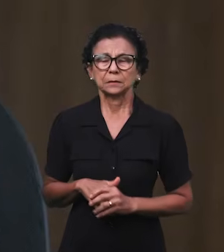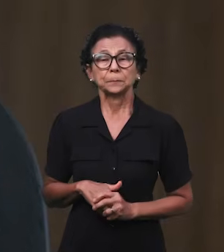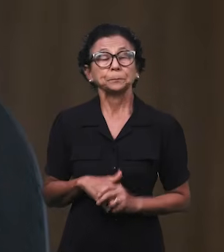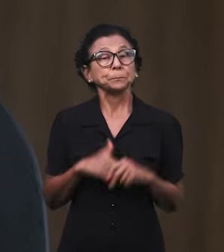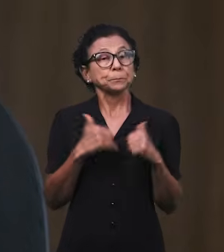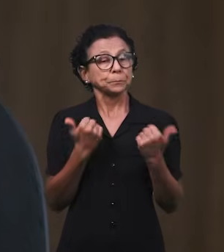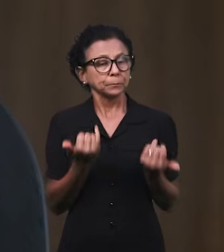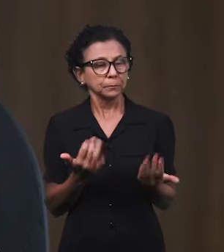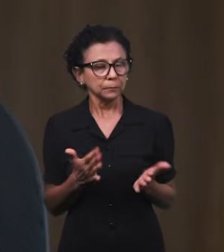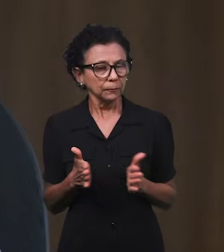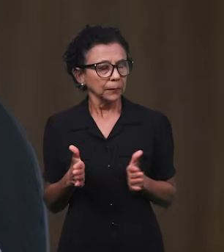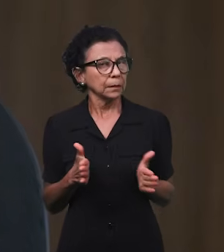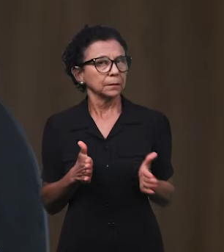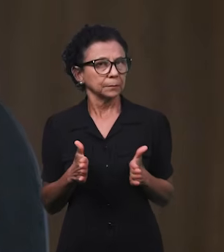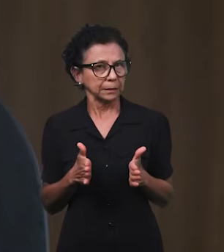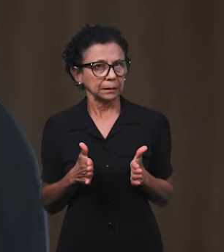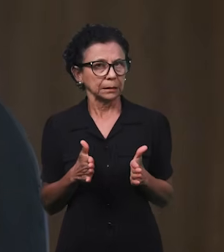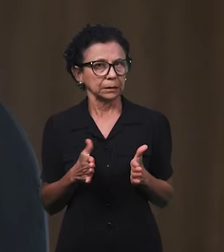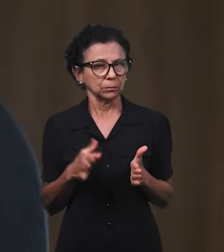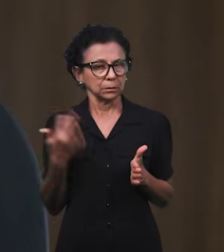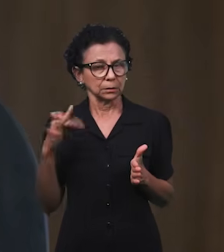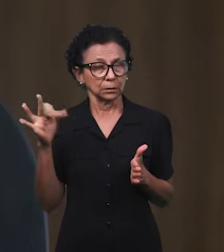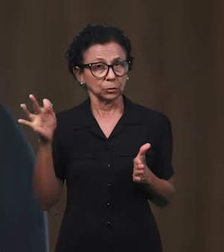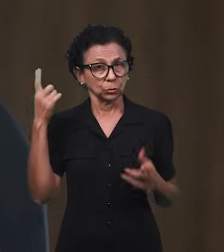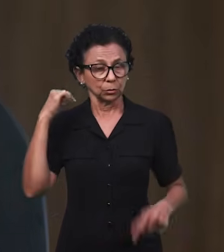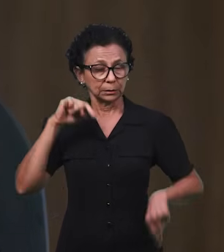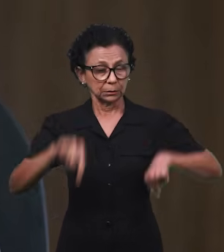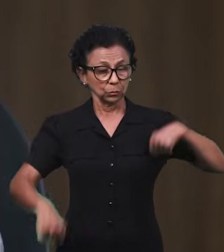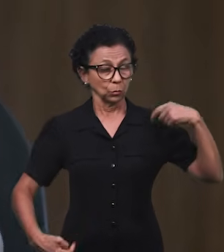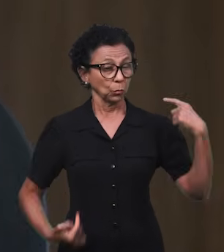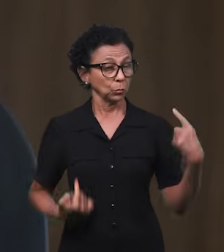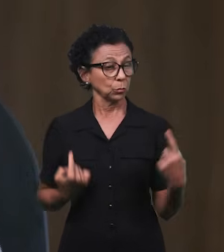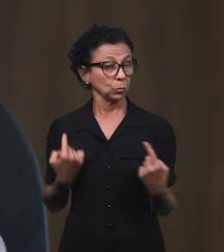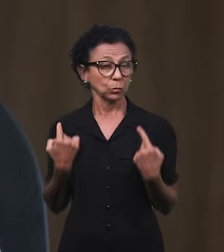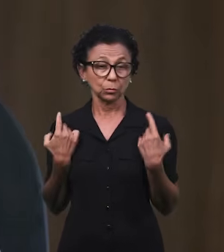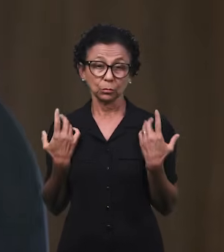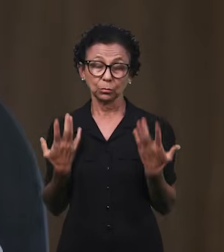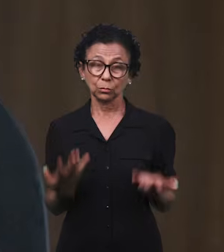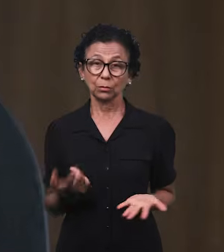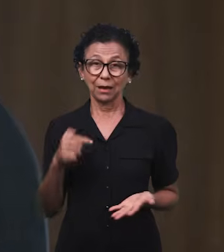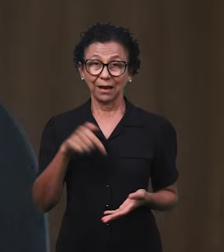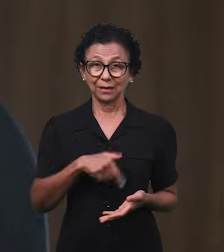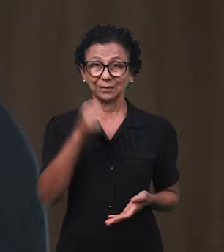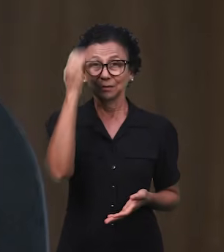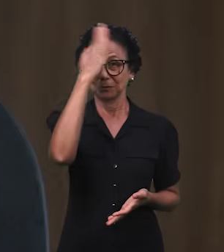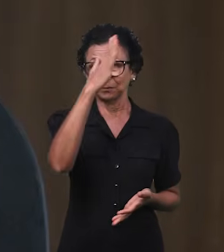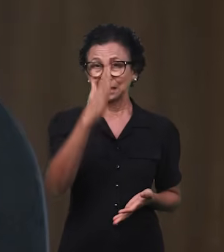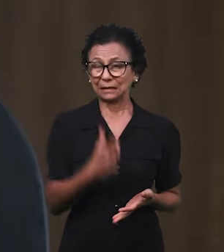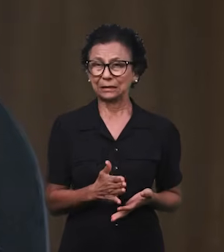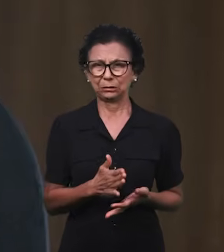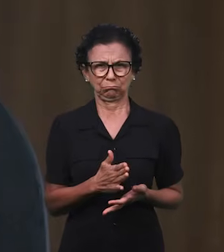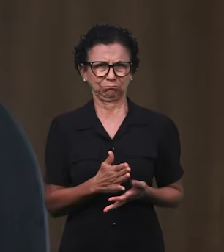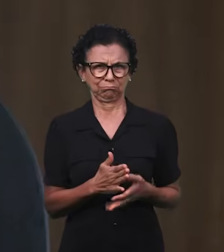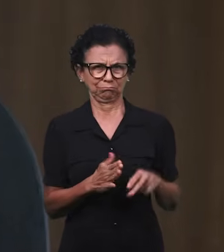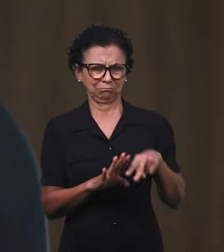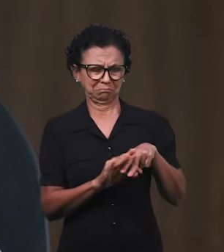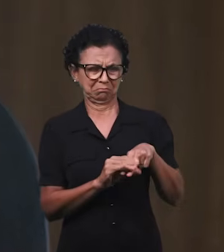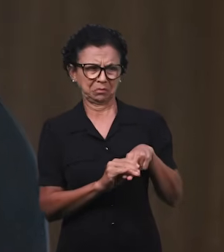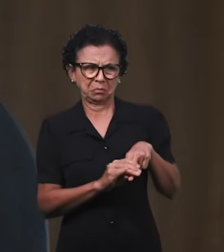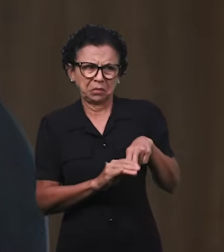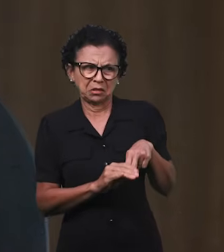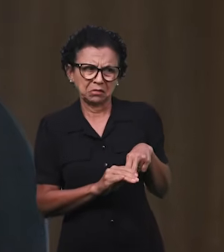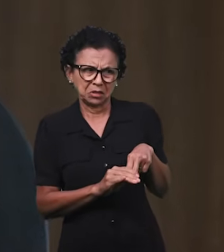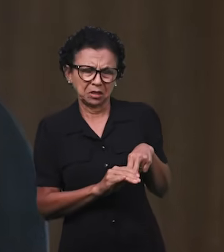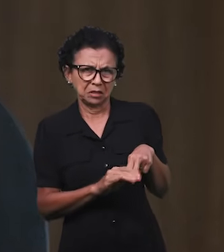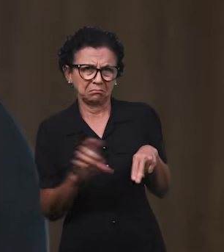meio tempo dessas dores todas, no Brasil não se falava ainda em fibromialgia. Hoje